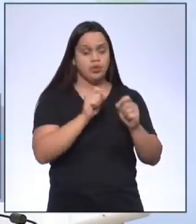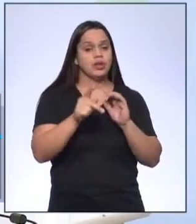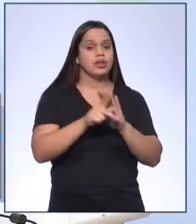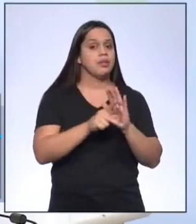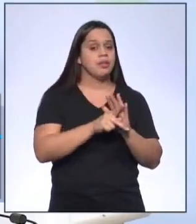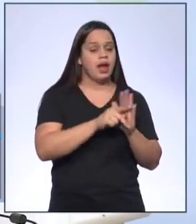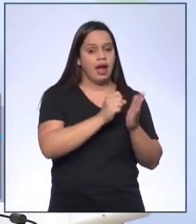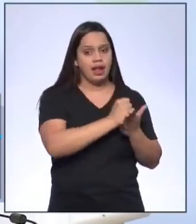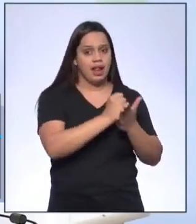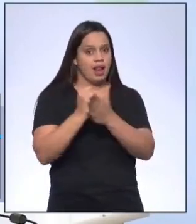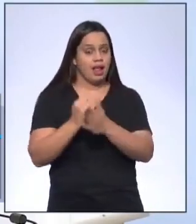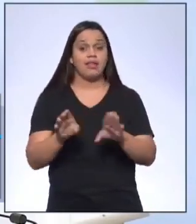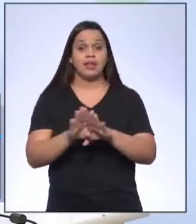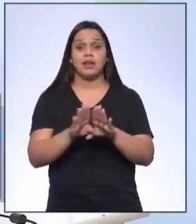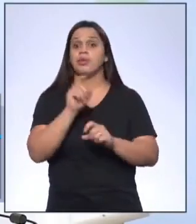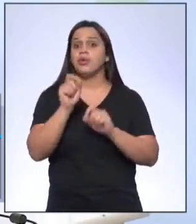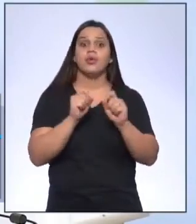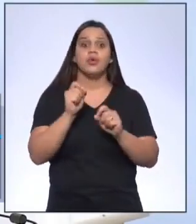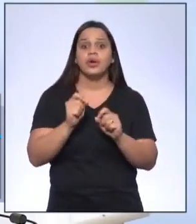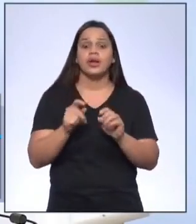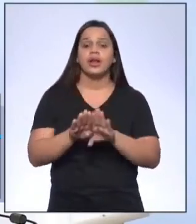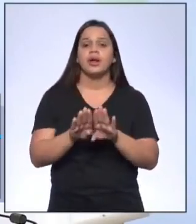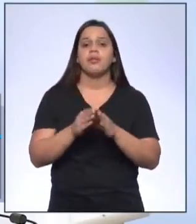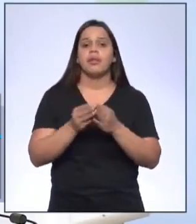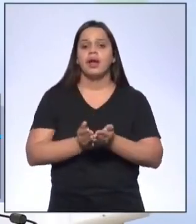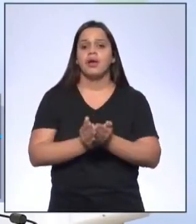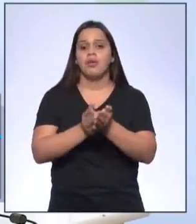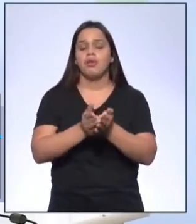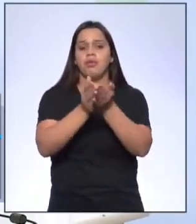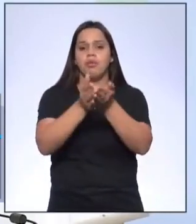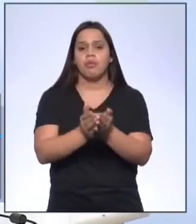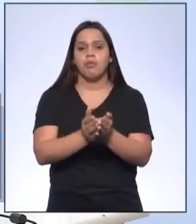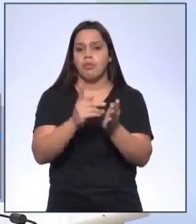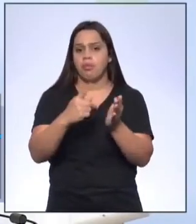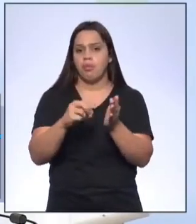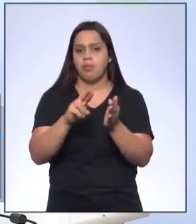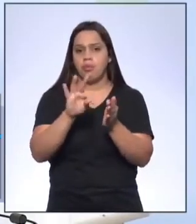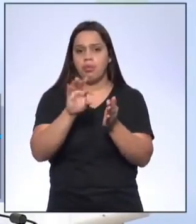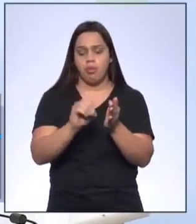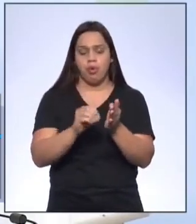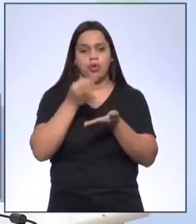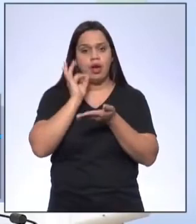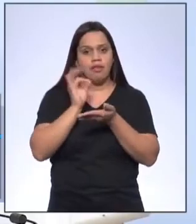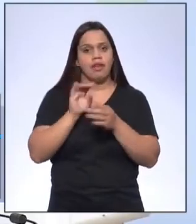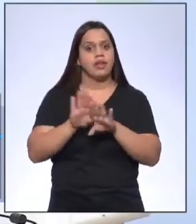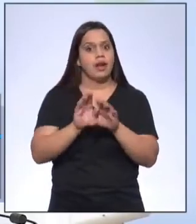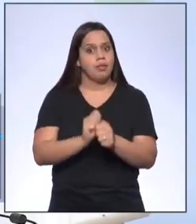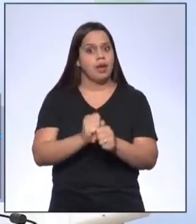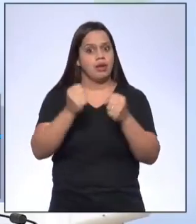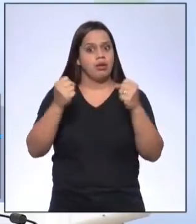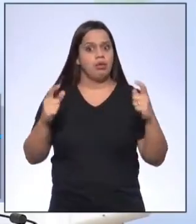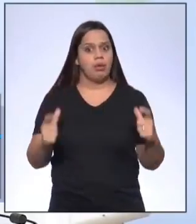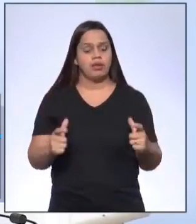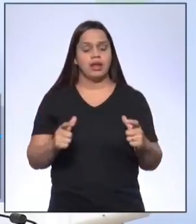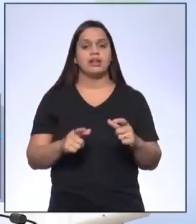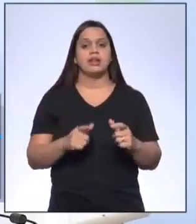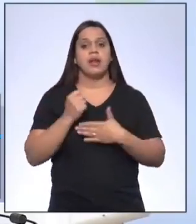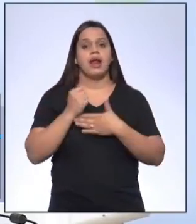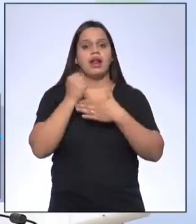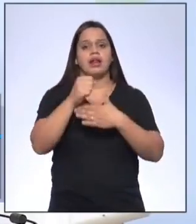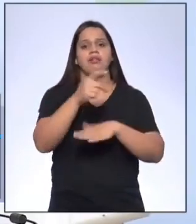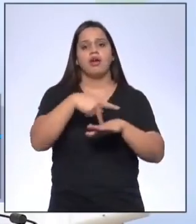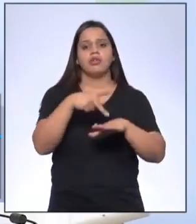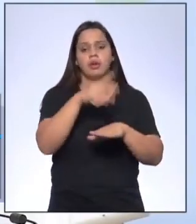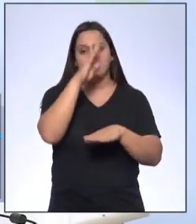também a crescer muito nessa fase aí do café, para mandar o café para os países, principalmente na Europa. Então, a